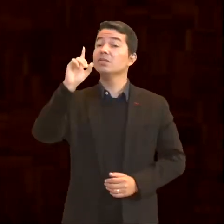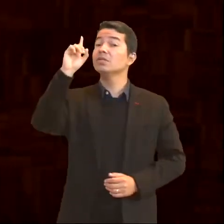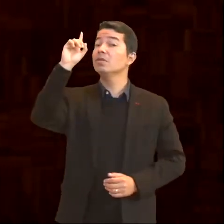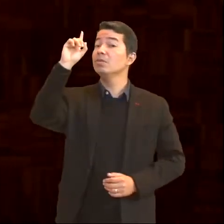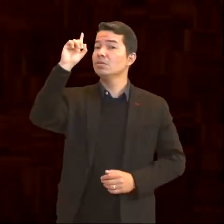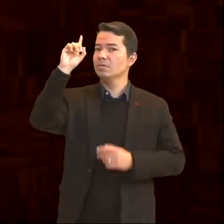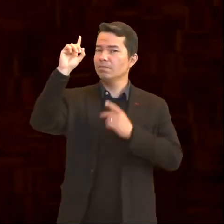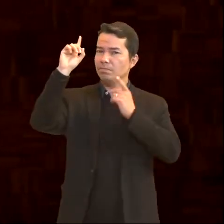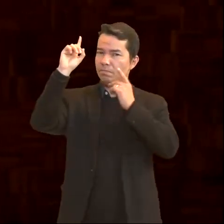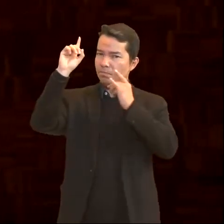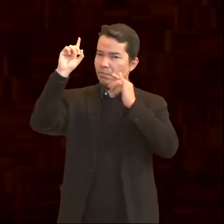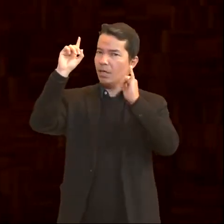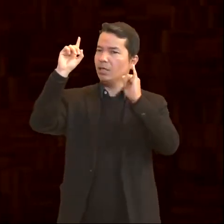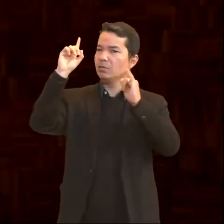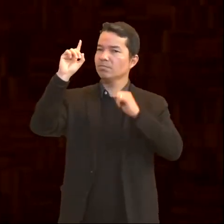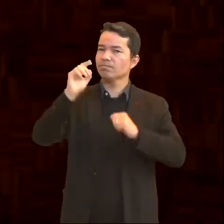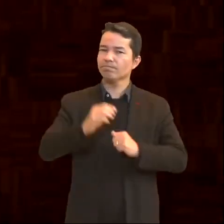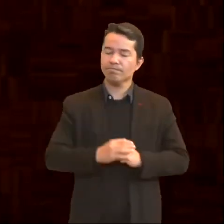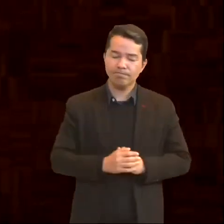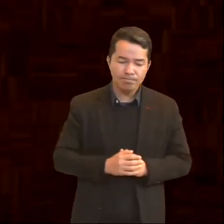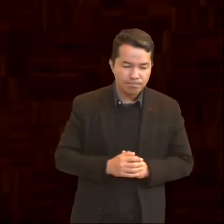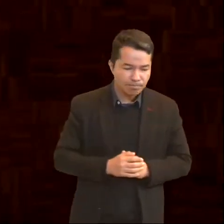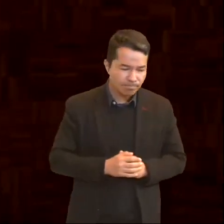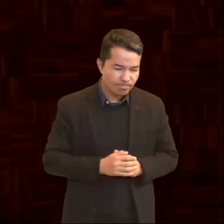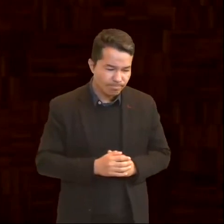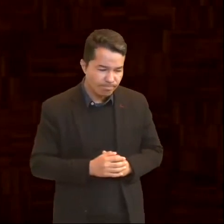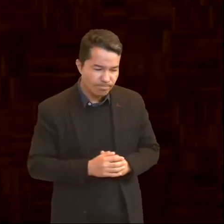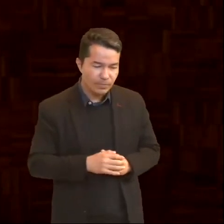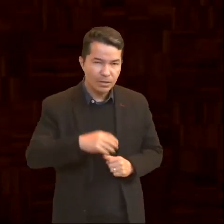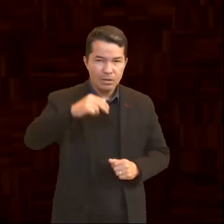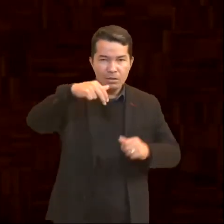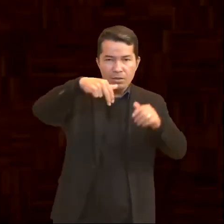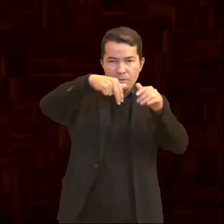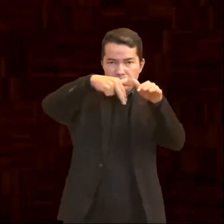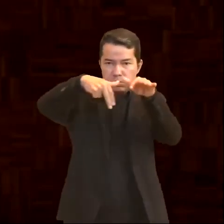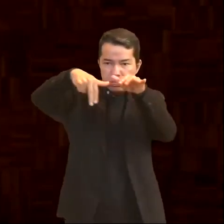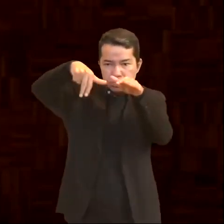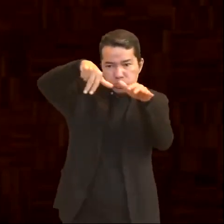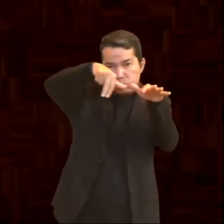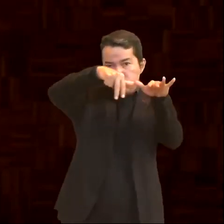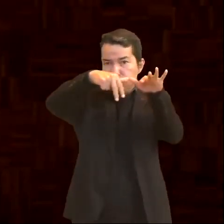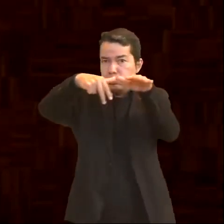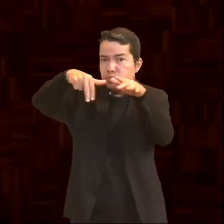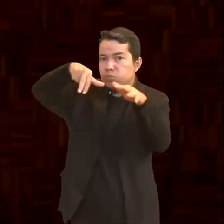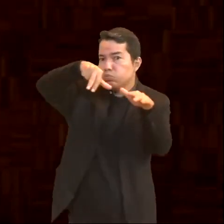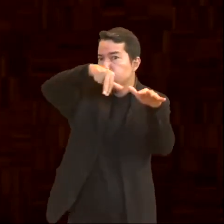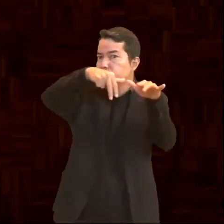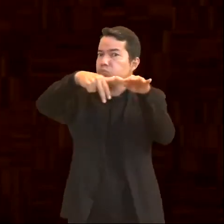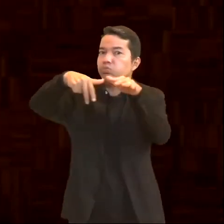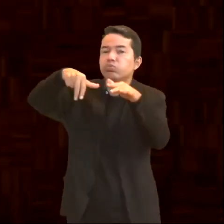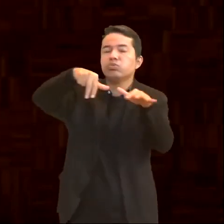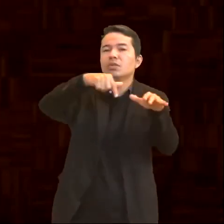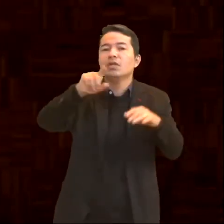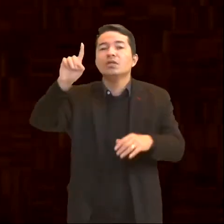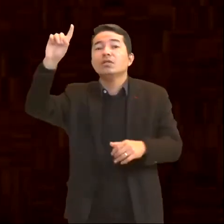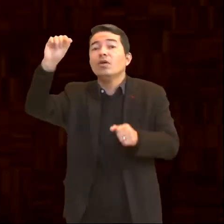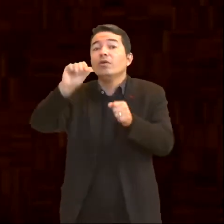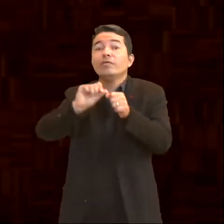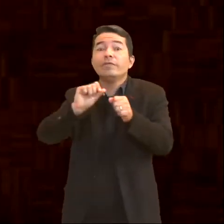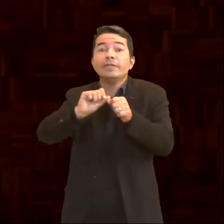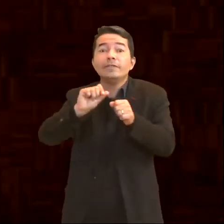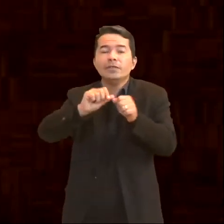E Ele continua a disciplinar. E nem no mar dá para se esconder. E sabe o que Deus faz? Manda